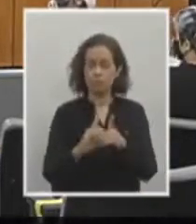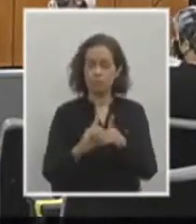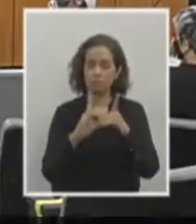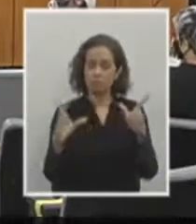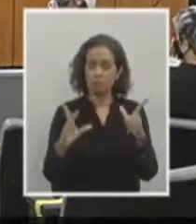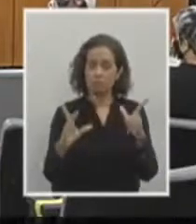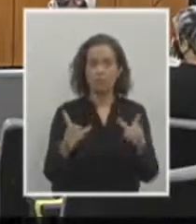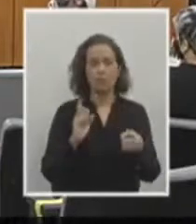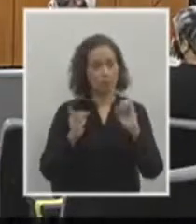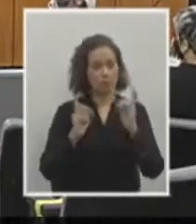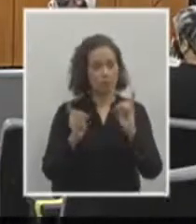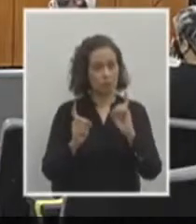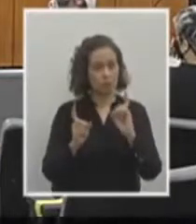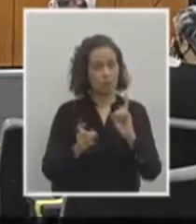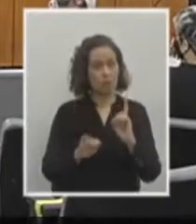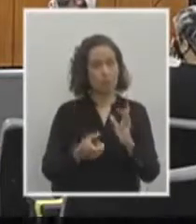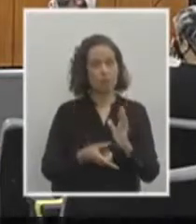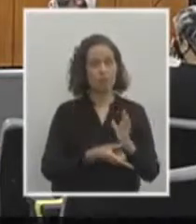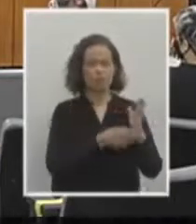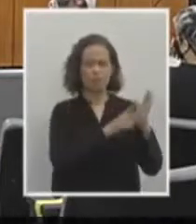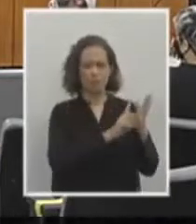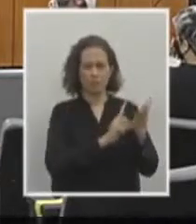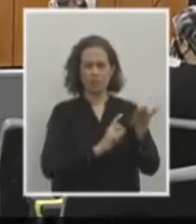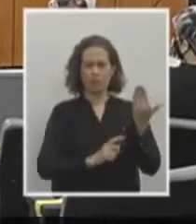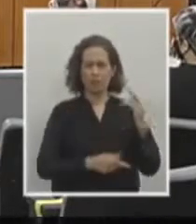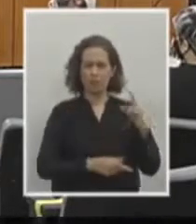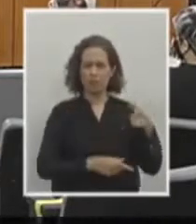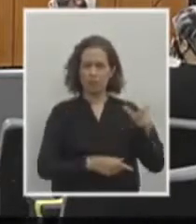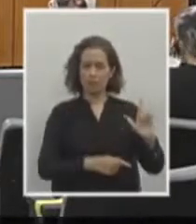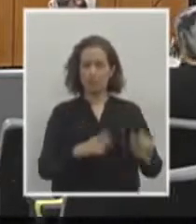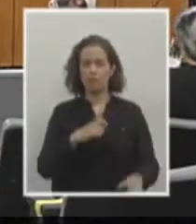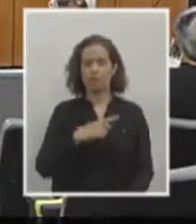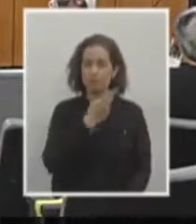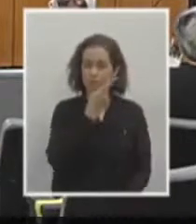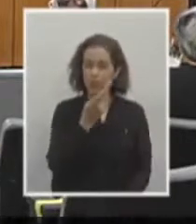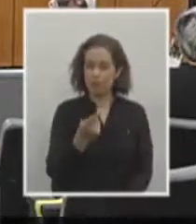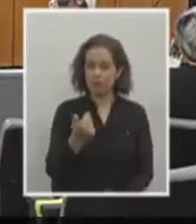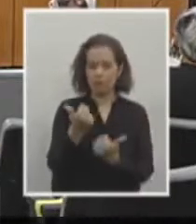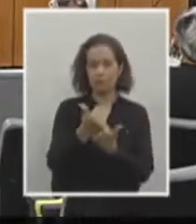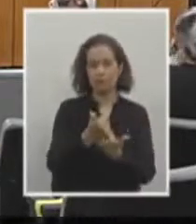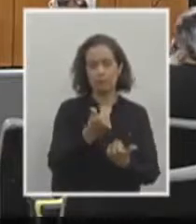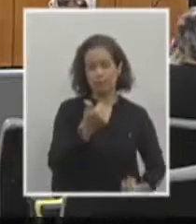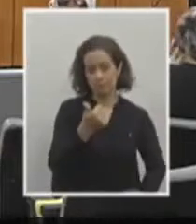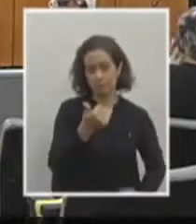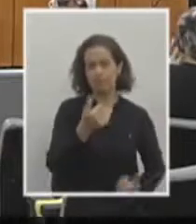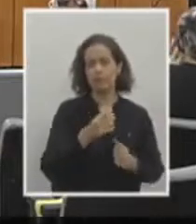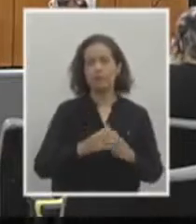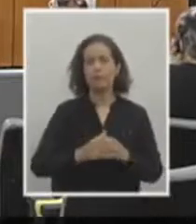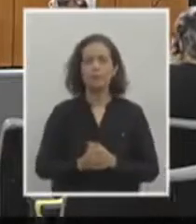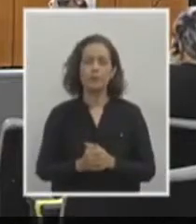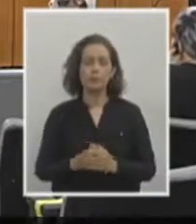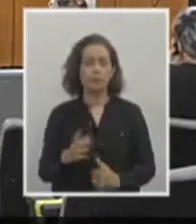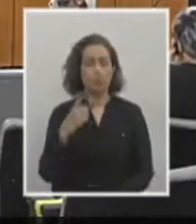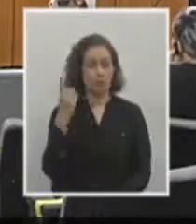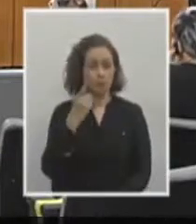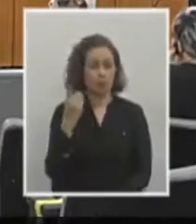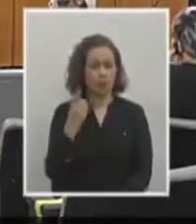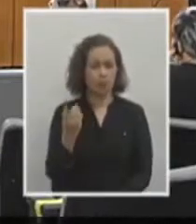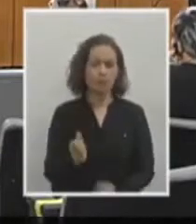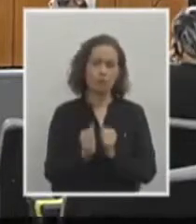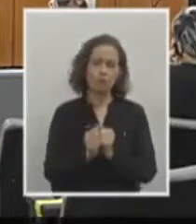audiência passada, pós-audiência, houve uma visita do nosso vice-presidente, deputado Duarte Bechi, com os